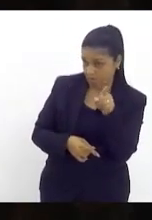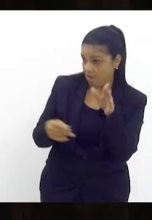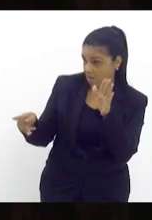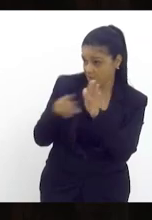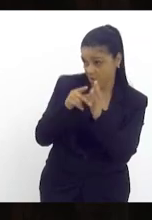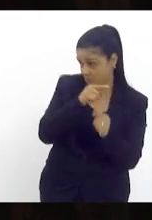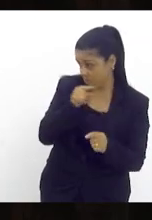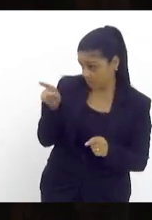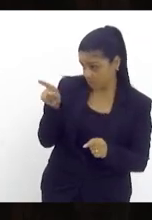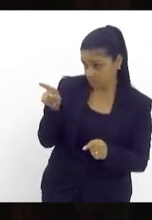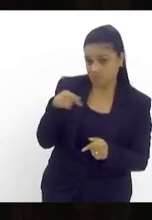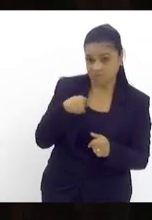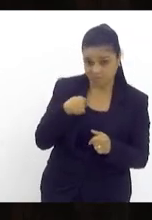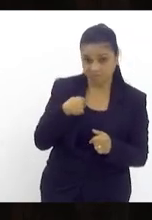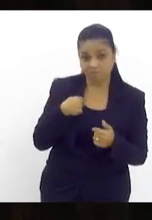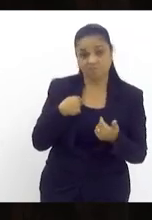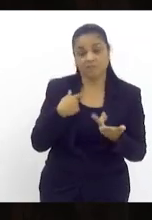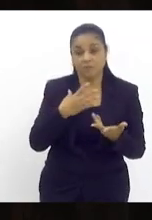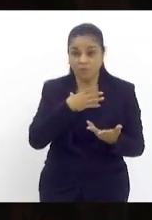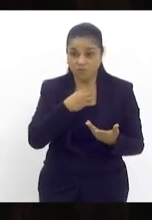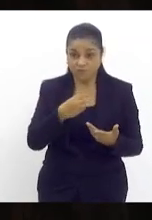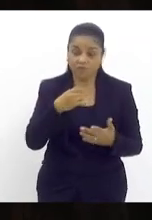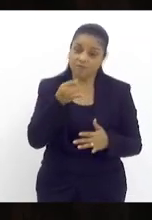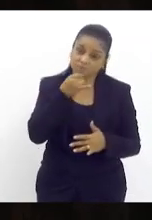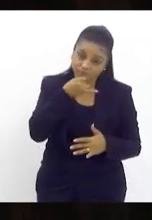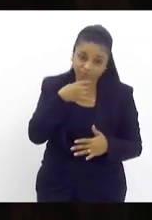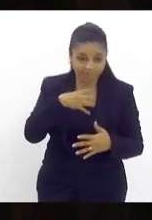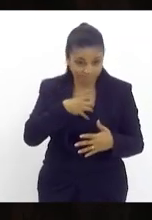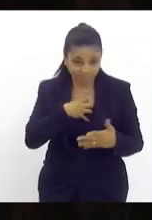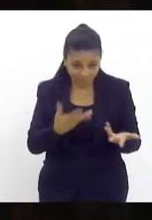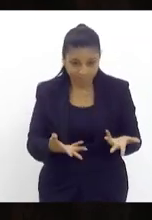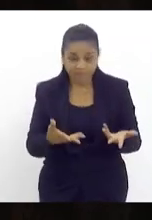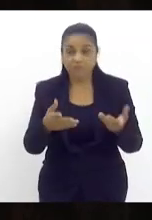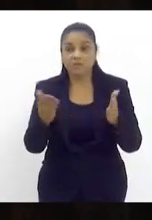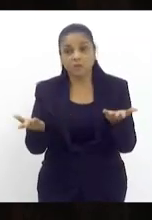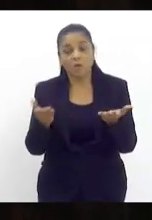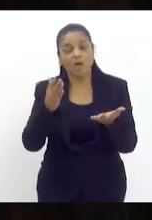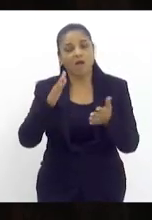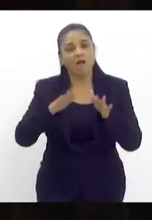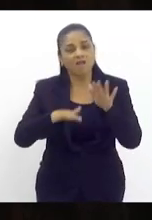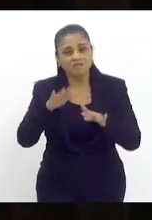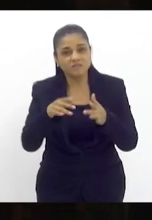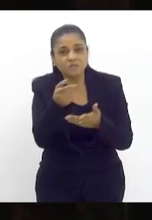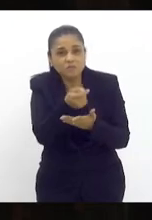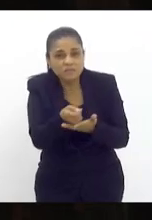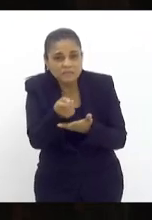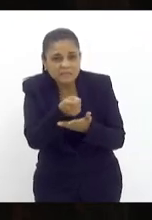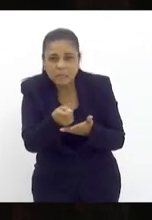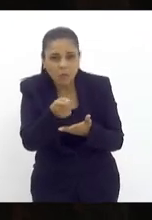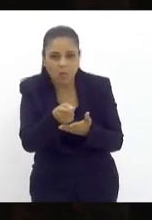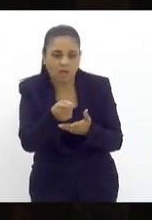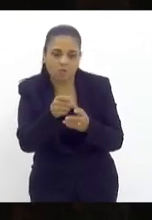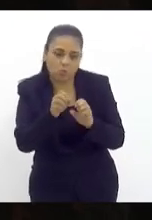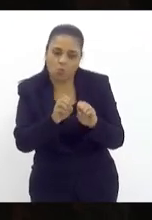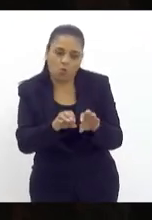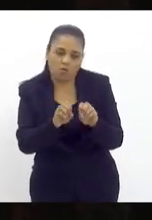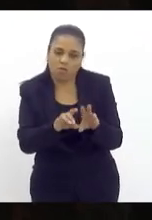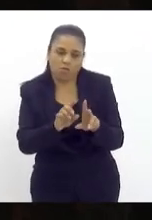tivemos que fazer esse trabalho, até porque, muitas vezes, o celular não é educação,